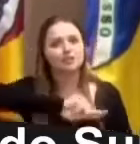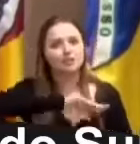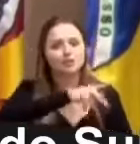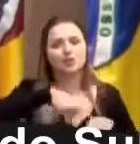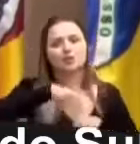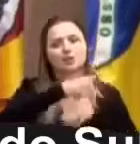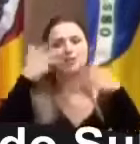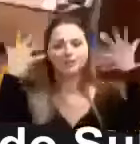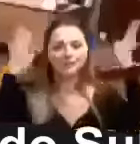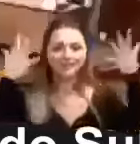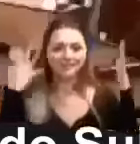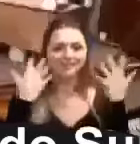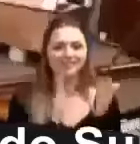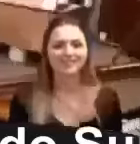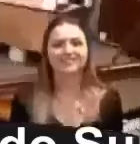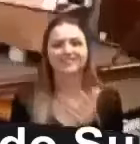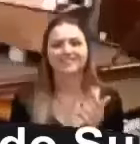país.